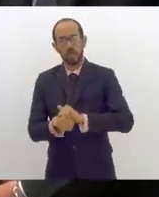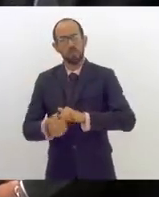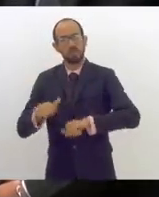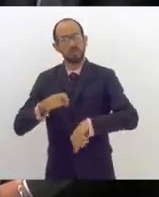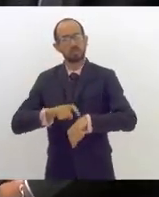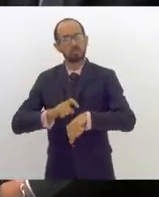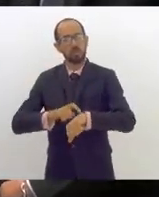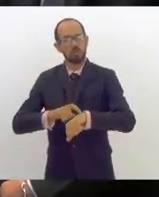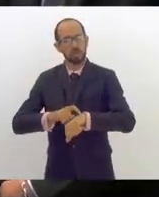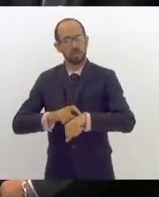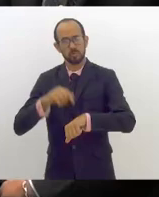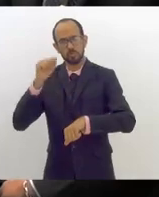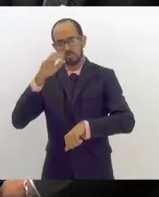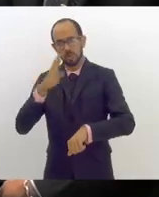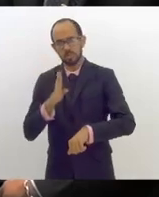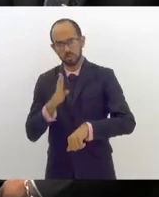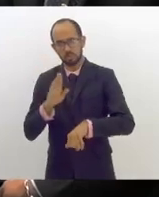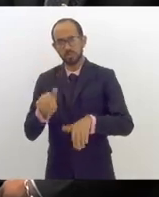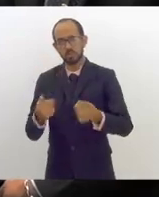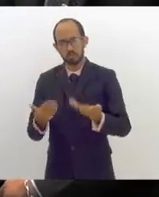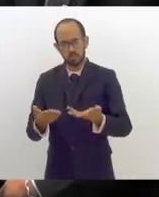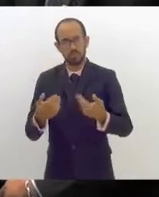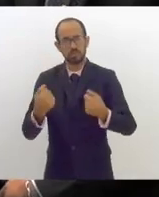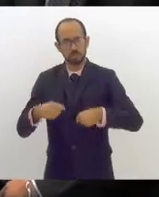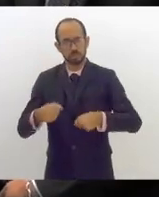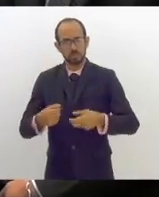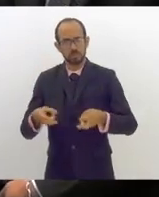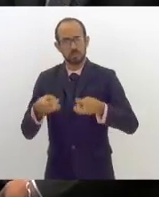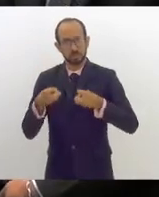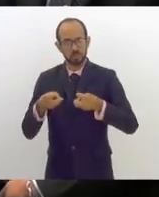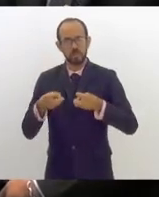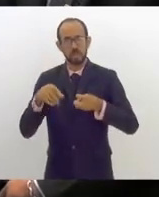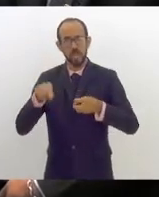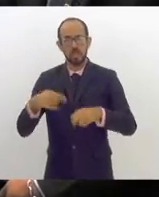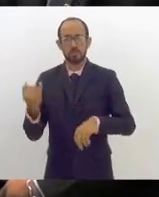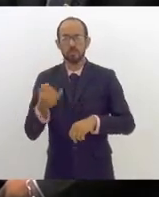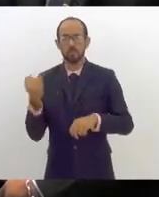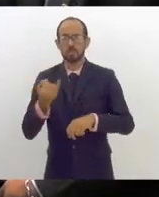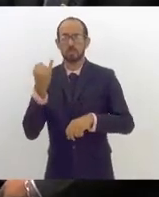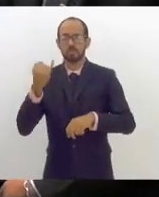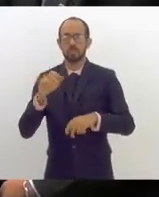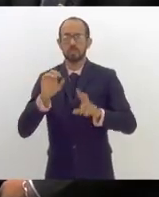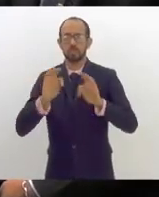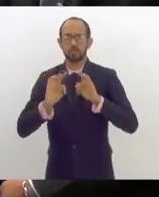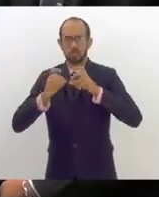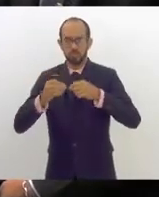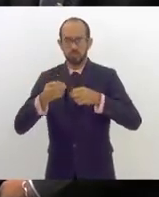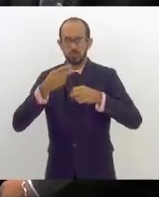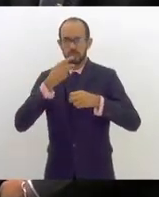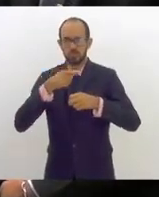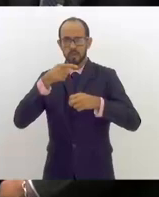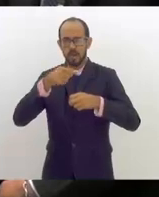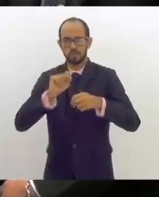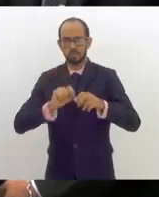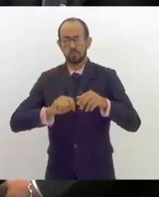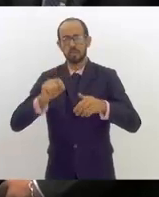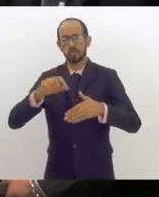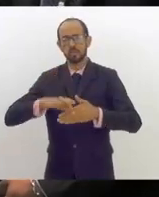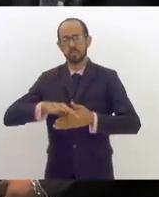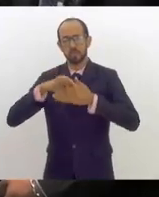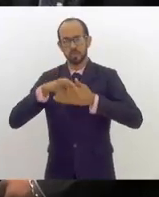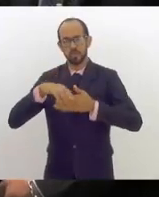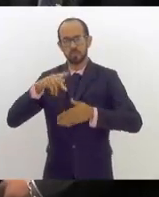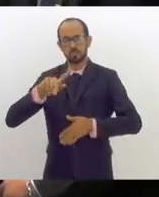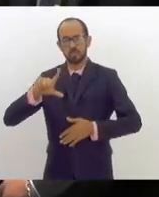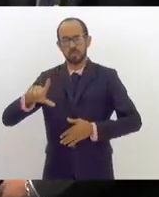vamos encarar as questões na teclicidade faz jus ao que foi aduzido com muita competência pelo líder do pl e